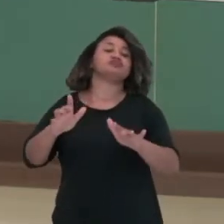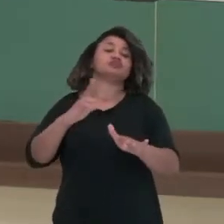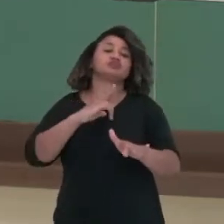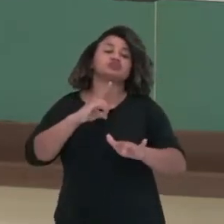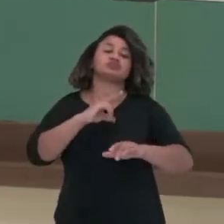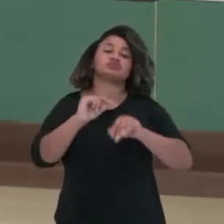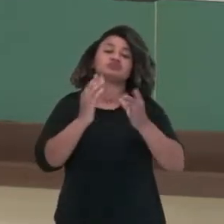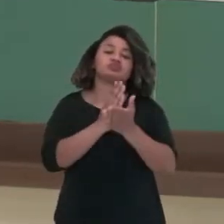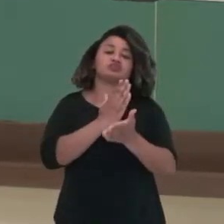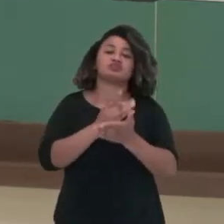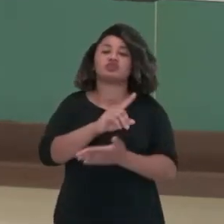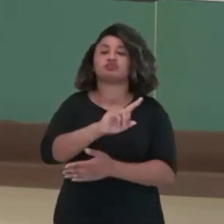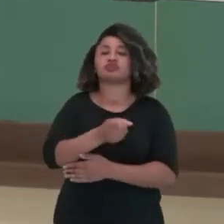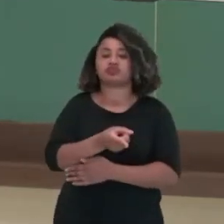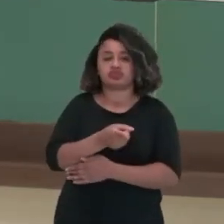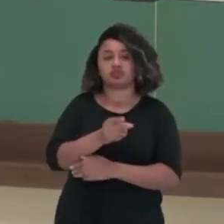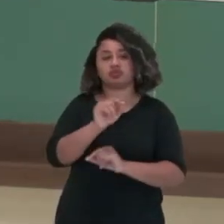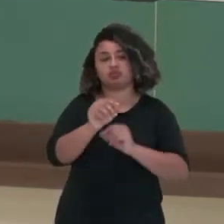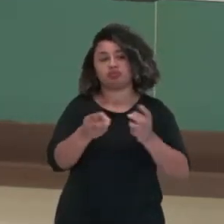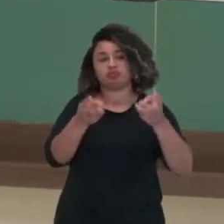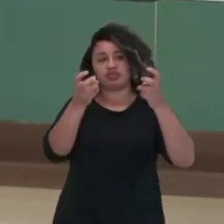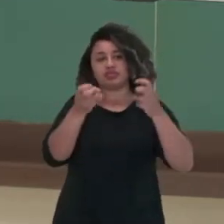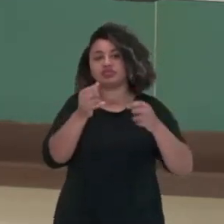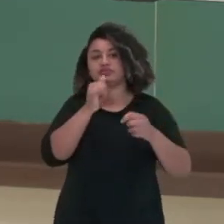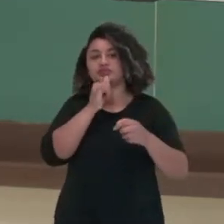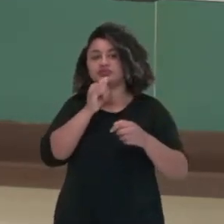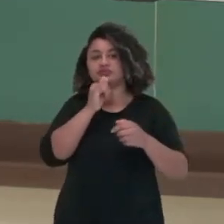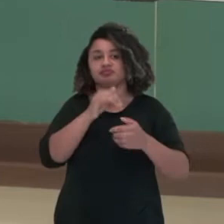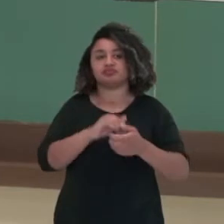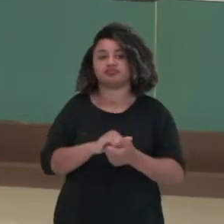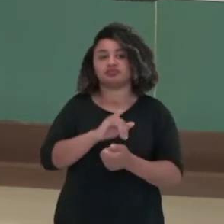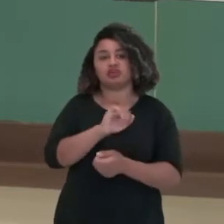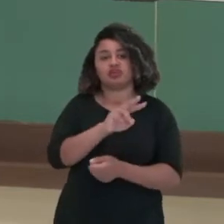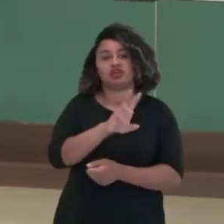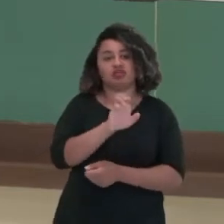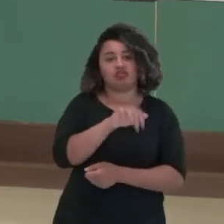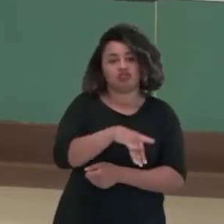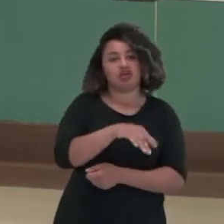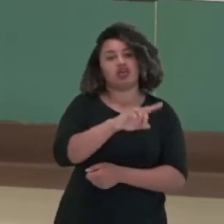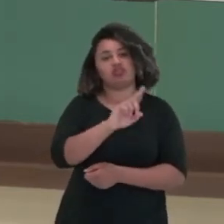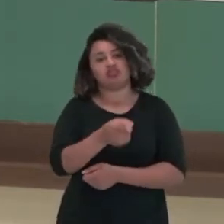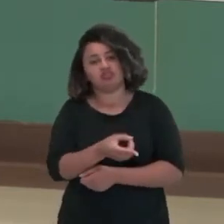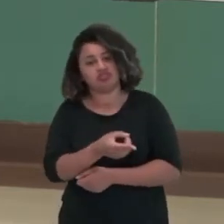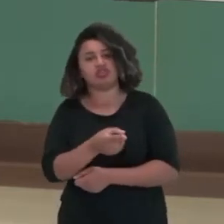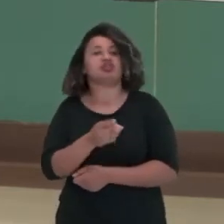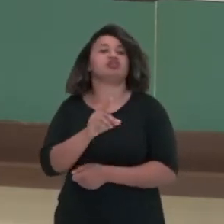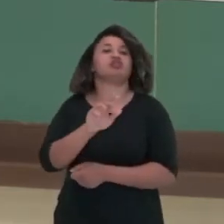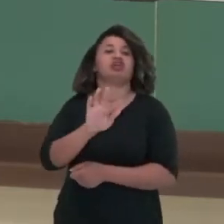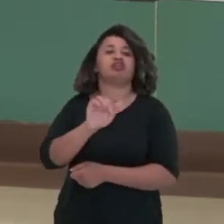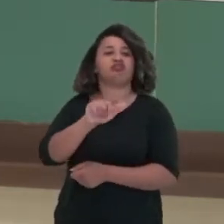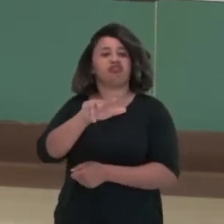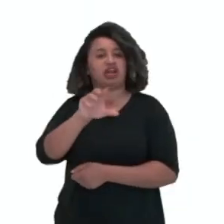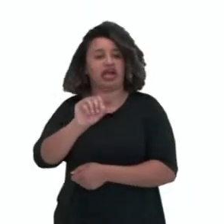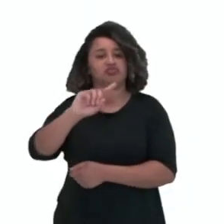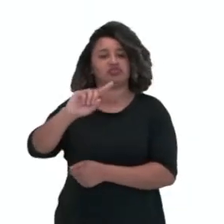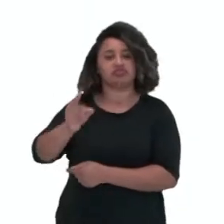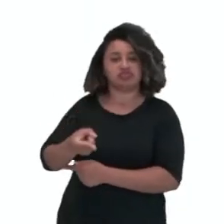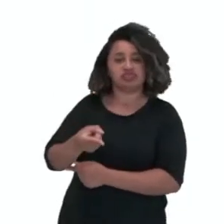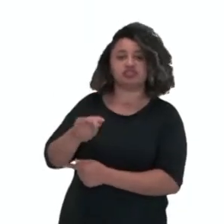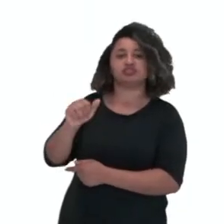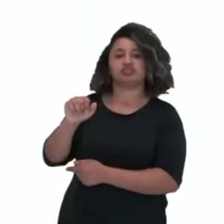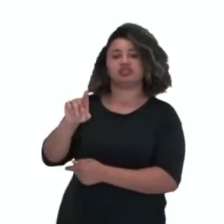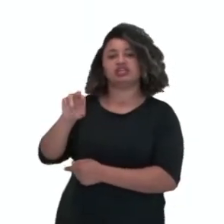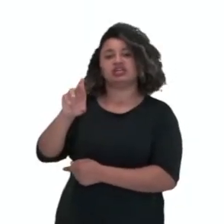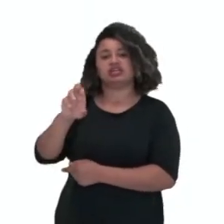ali que separar por vírgulas. Observe aqui, por exemplo, Ivan, vírgula, Flávio, vírgula,